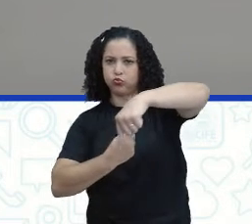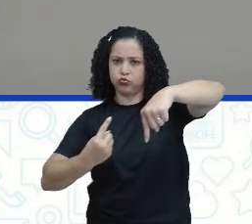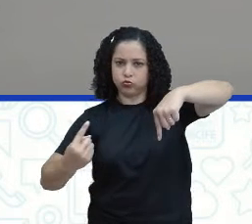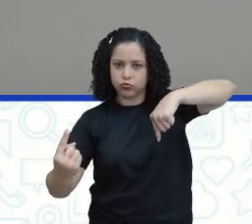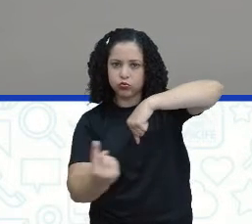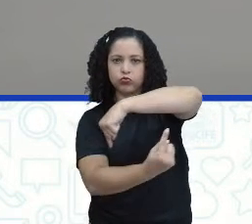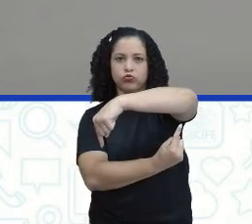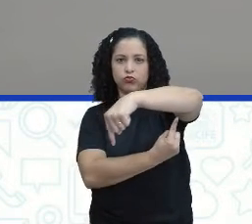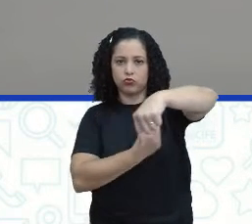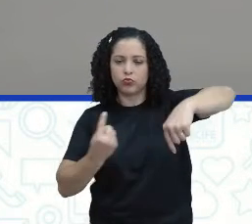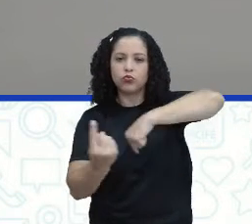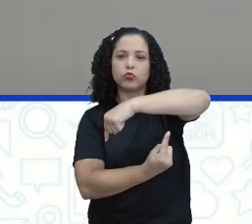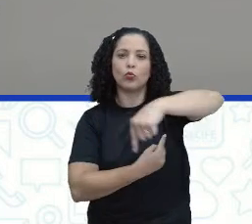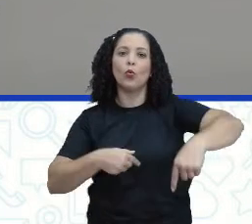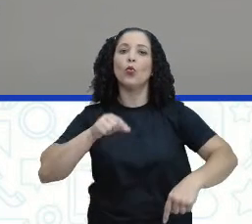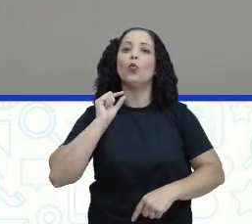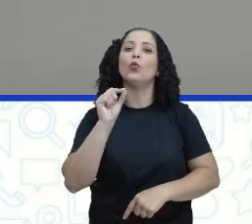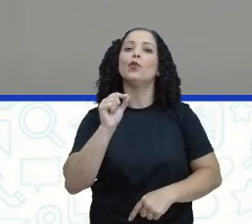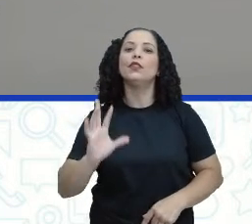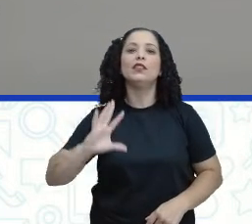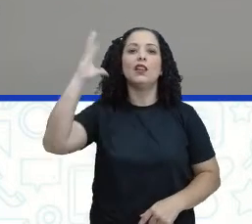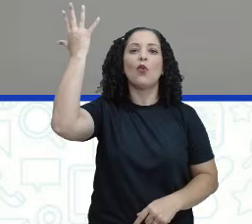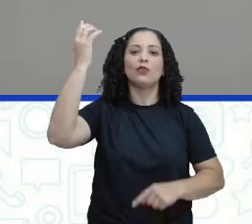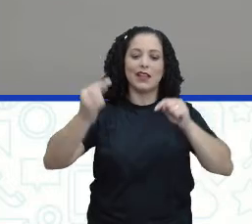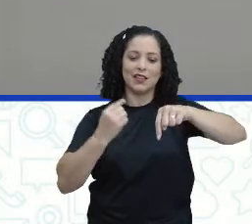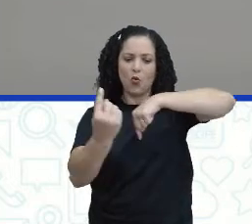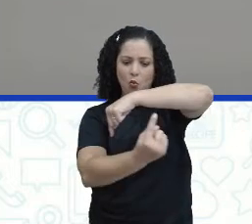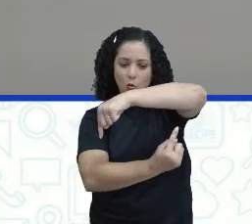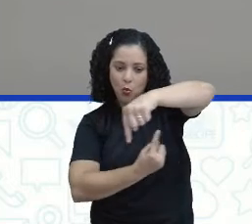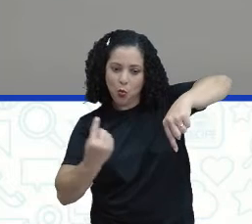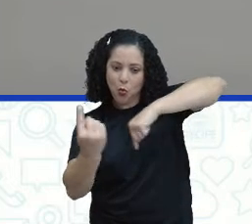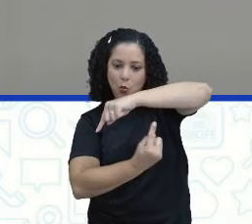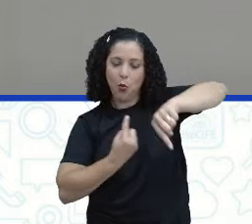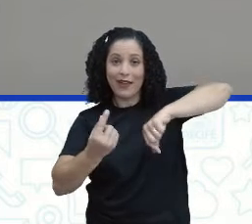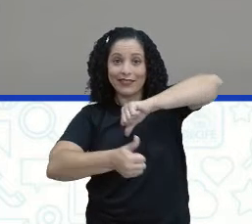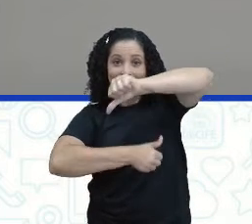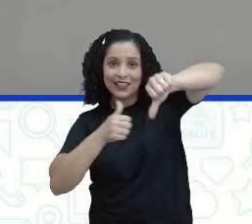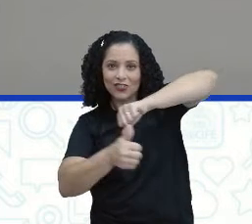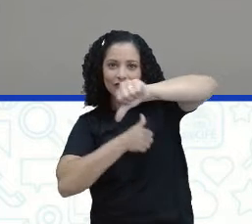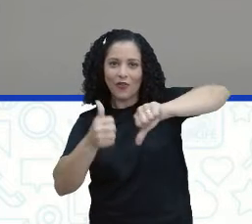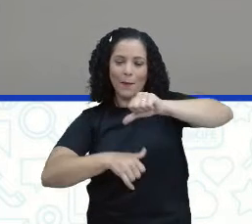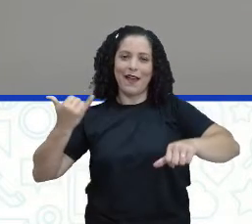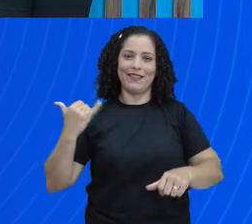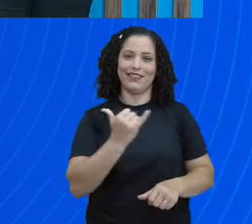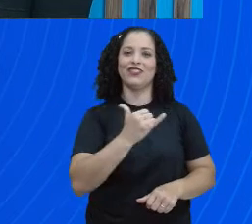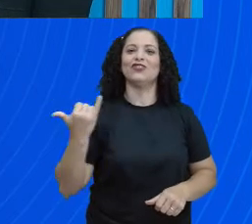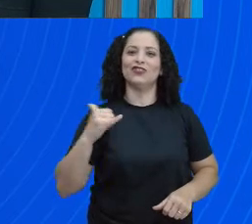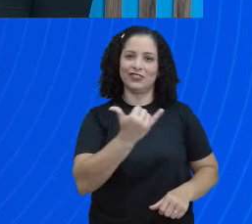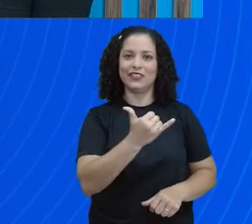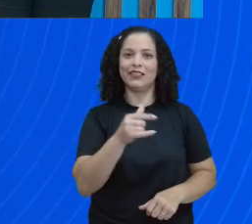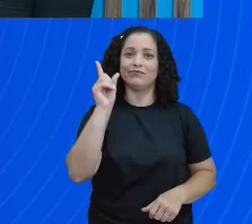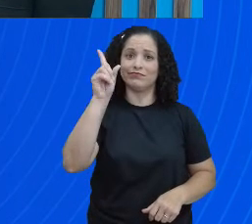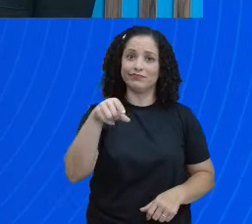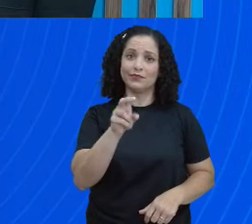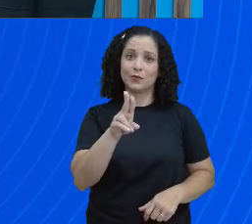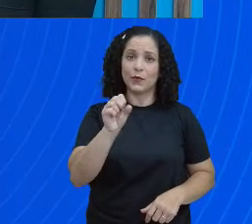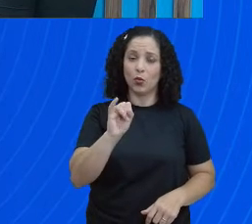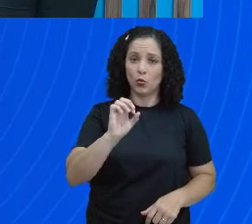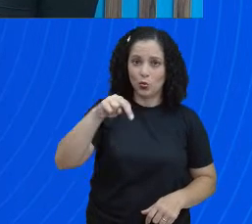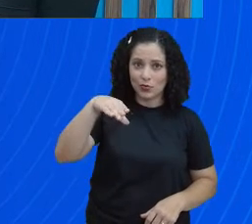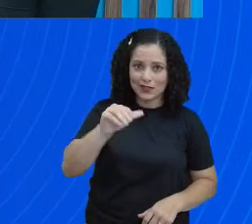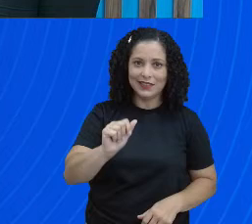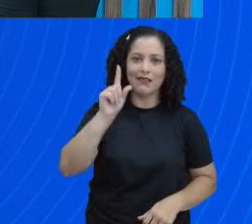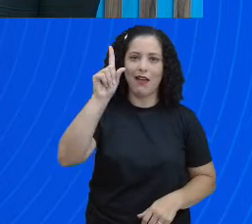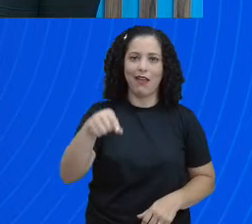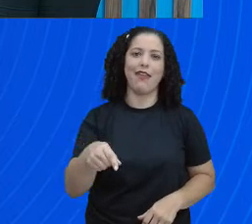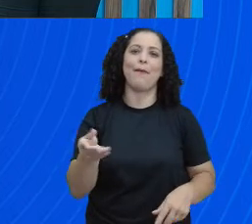girando, o que é que acontece? Ele vai gerar energia elétrica. E é assim que uma usina nuclear funciona,